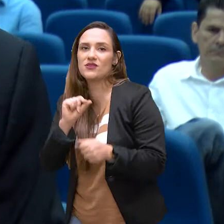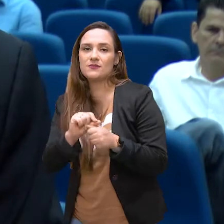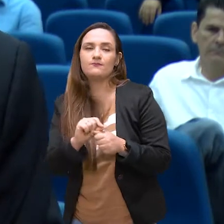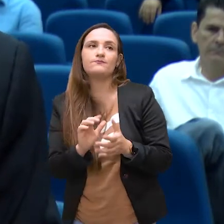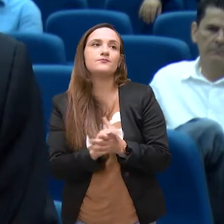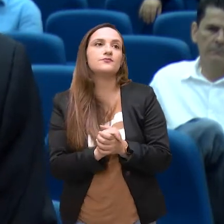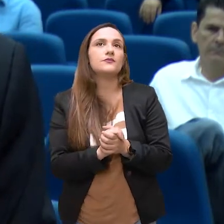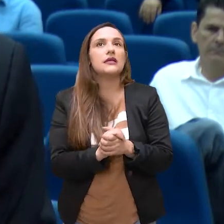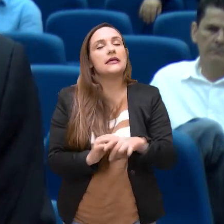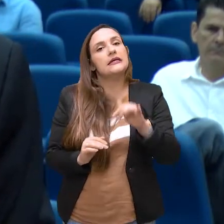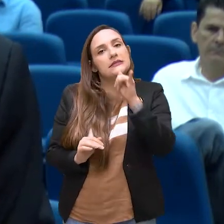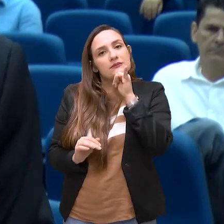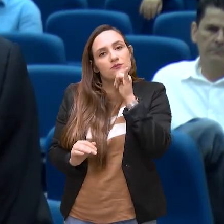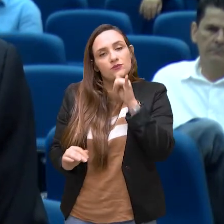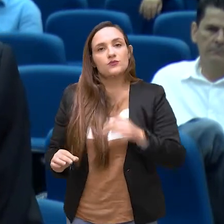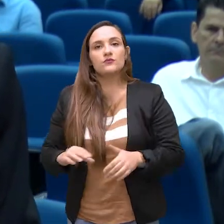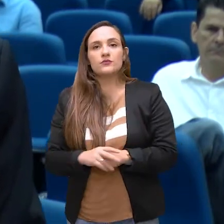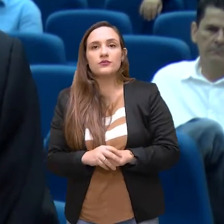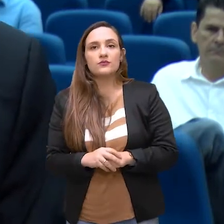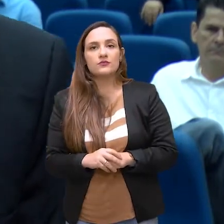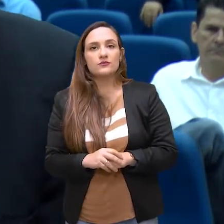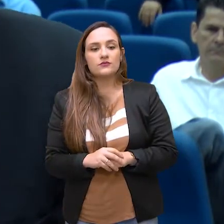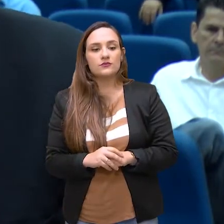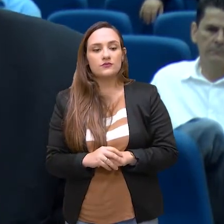Nós poderíamos destacar, dar alguma ênfase